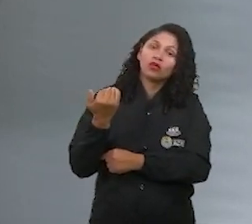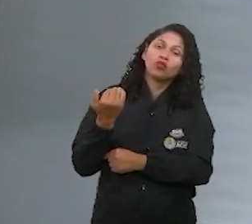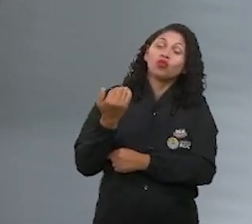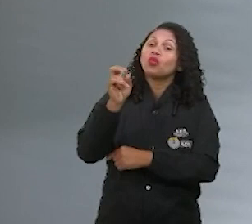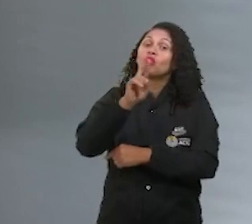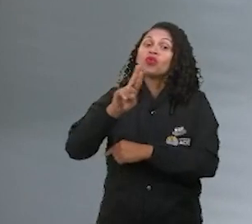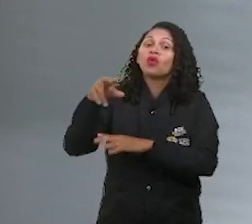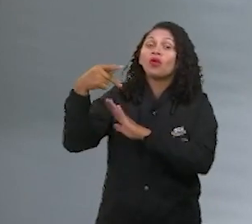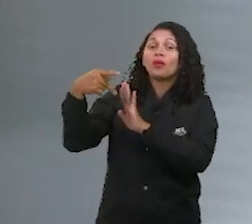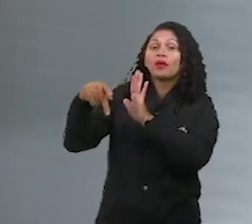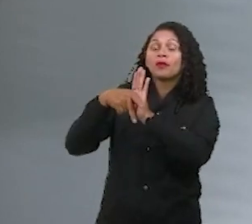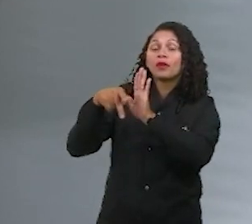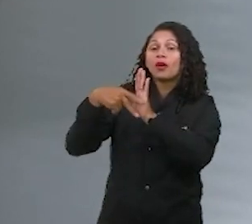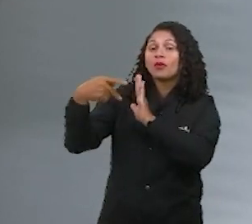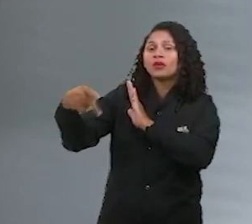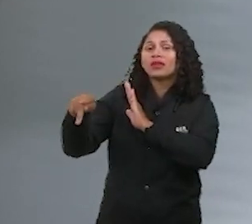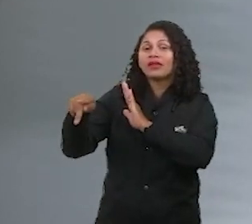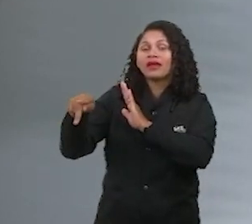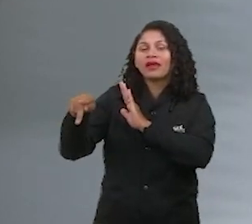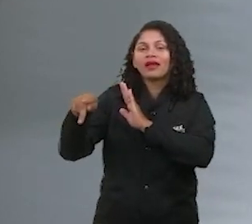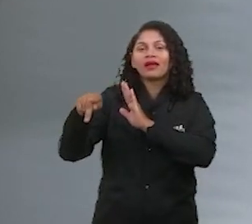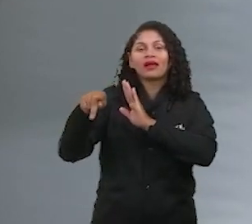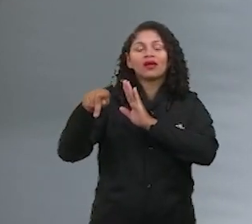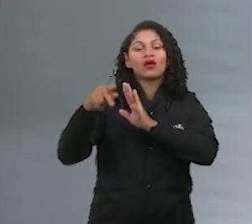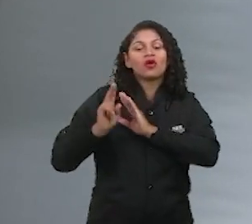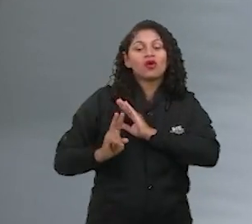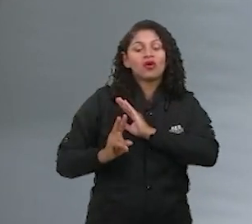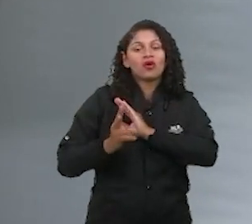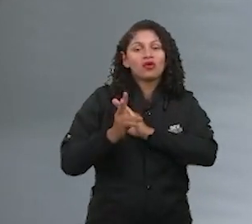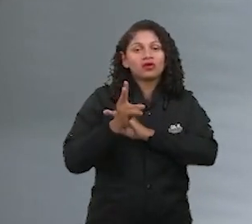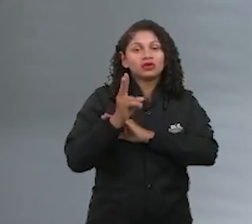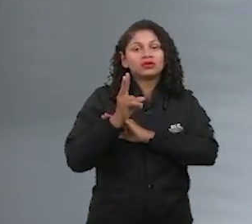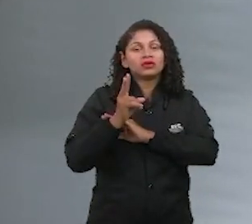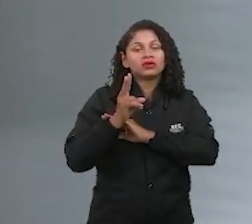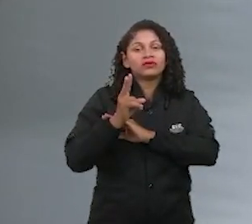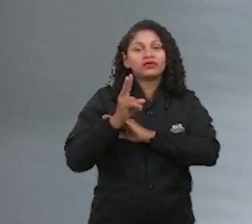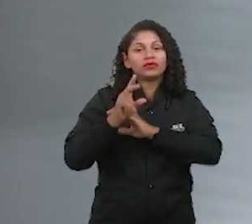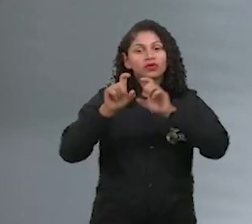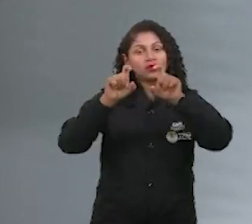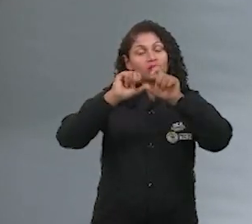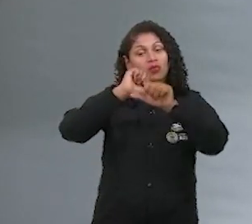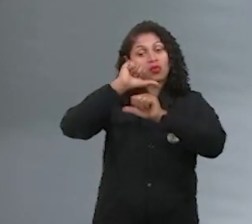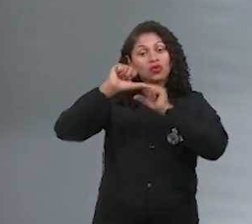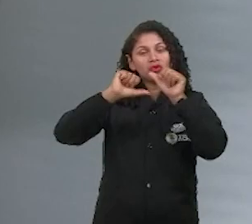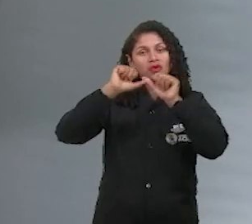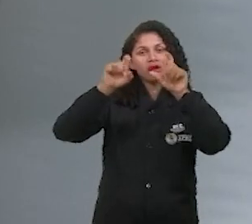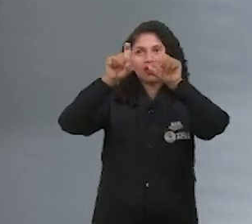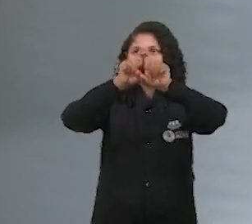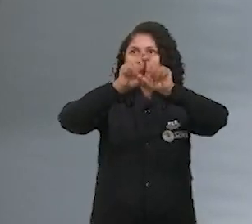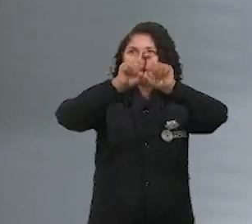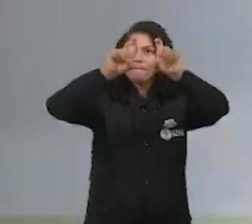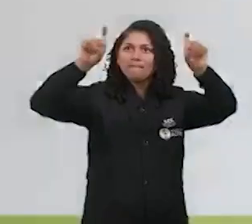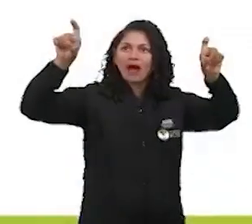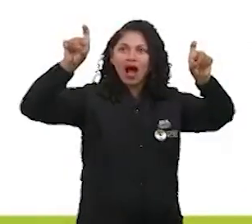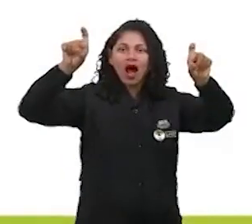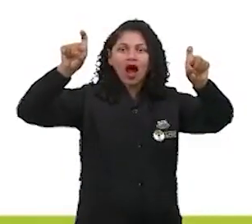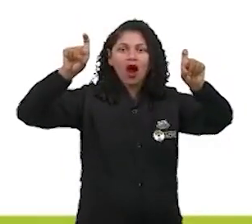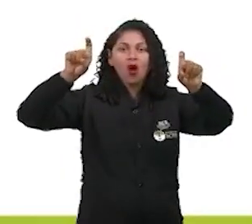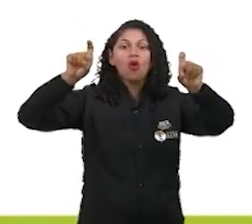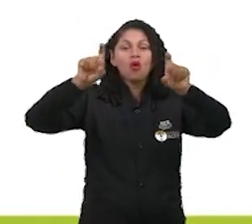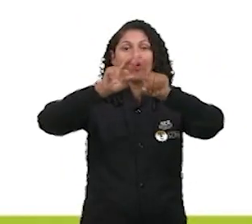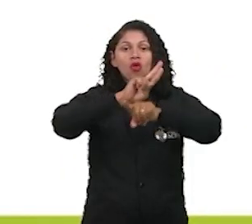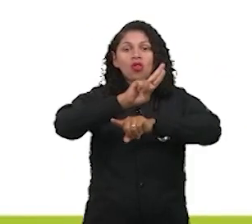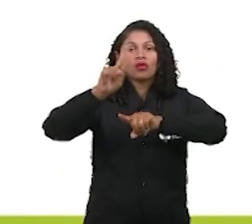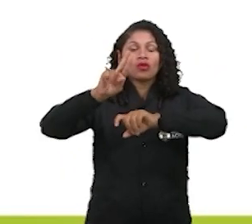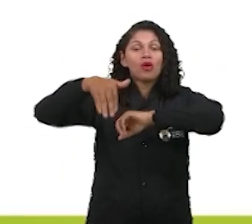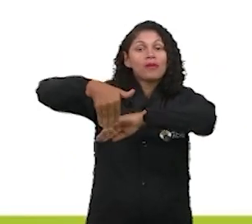pessoas continuaram a pisar em cima dele. Meu Deus! Mário Quintana, né? Trazendo uma reflexão com